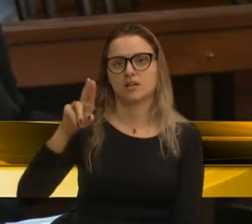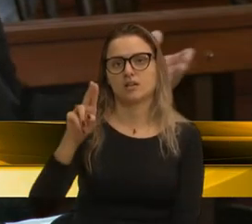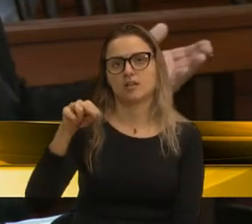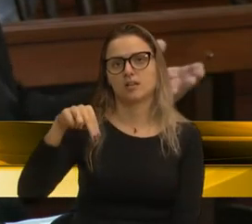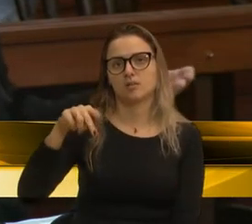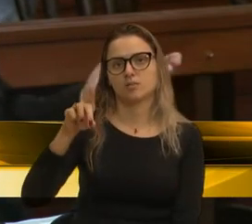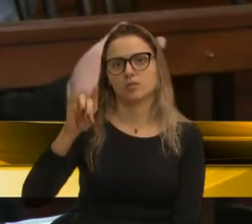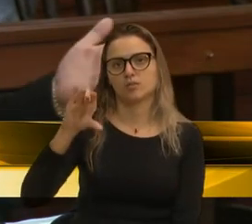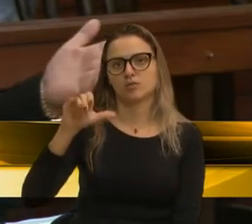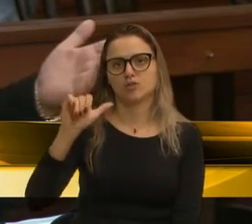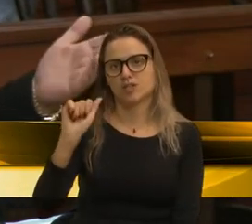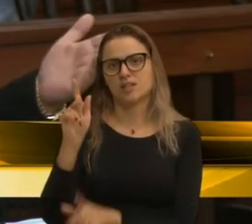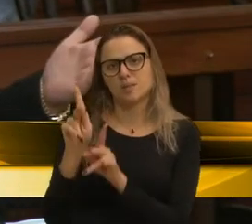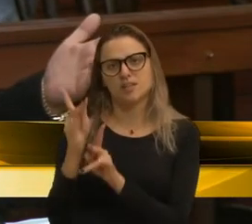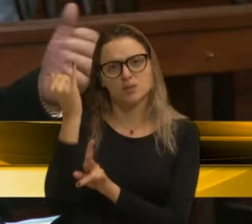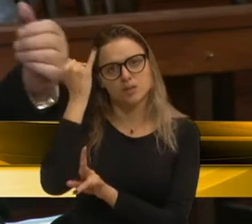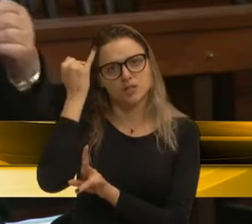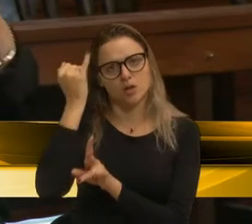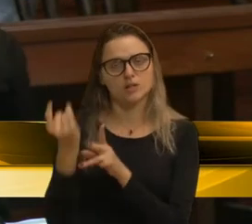E aí voltou a imundícia, né?